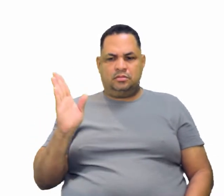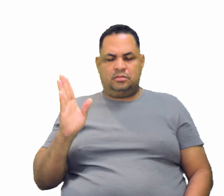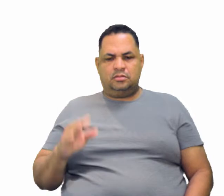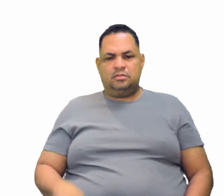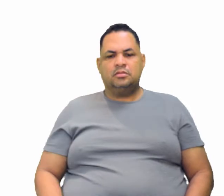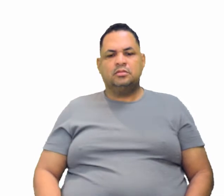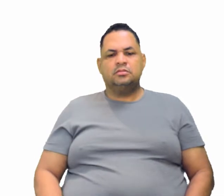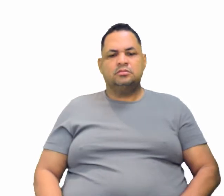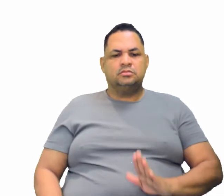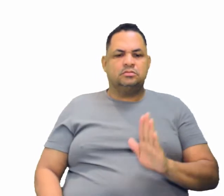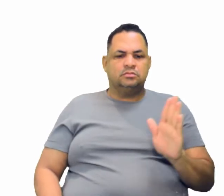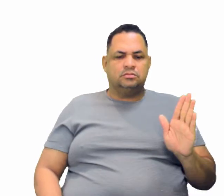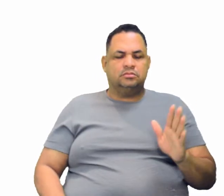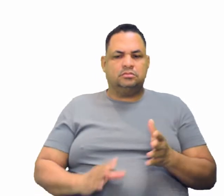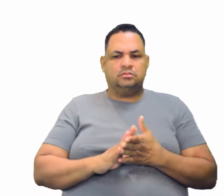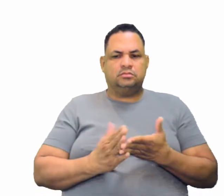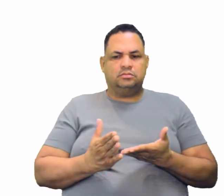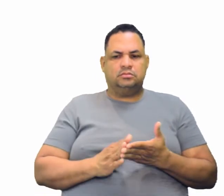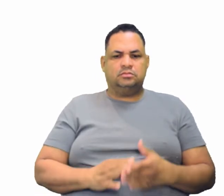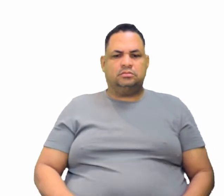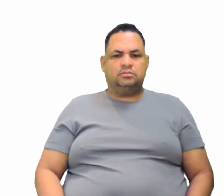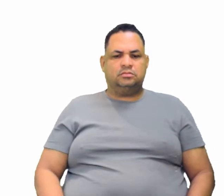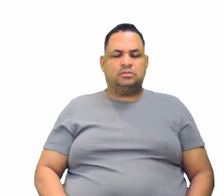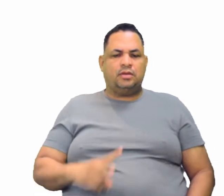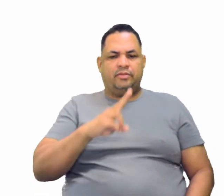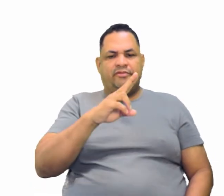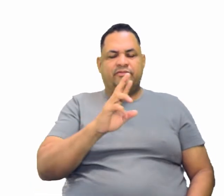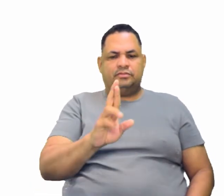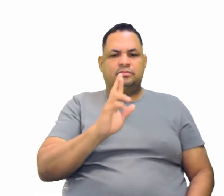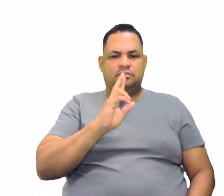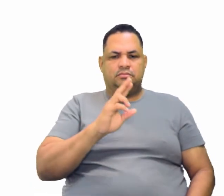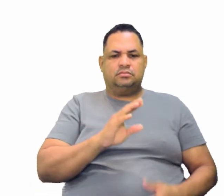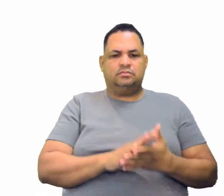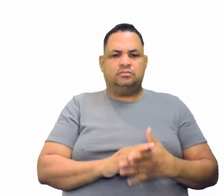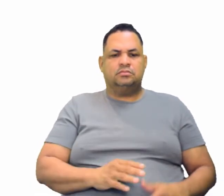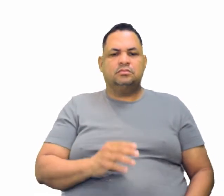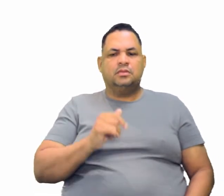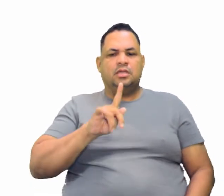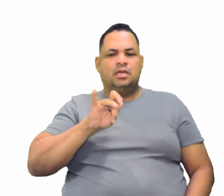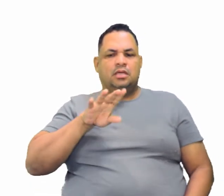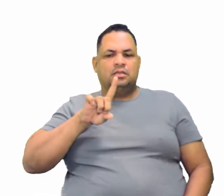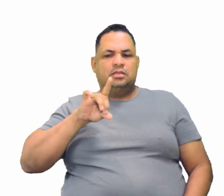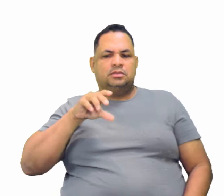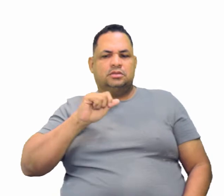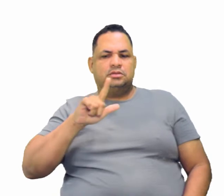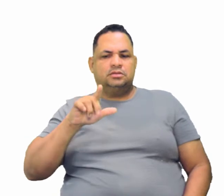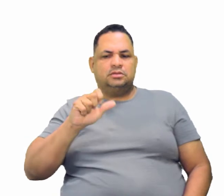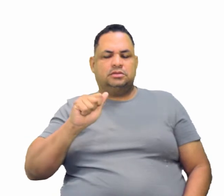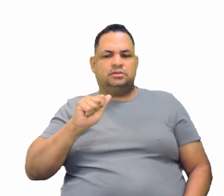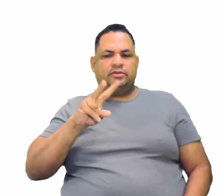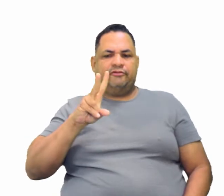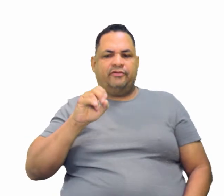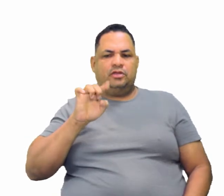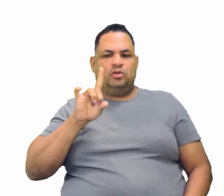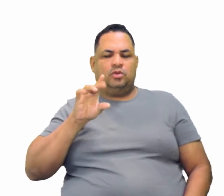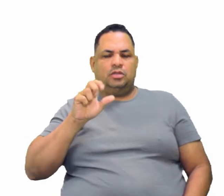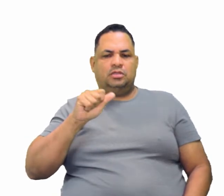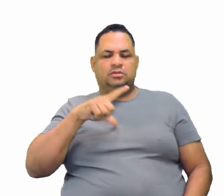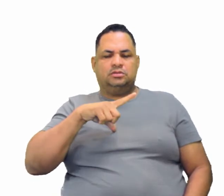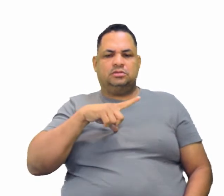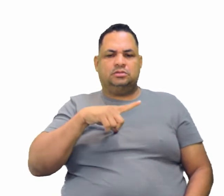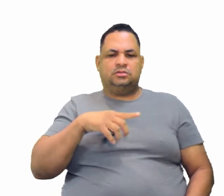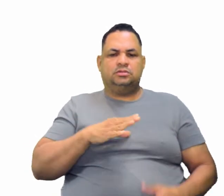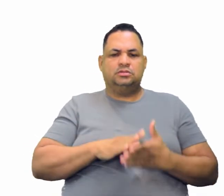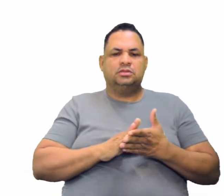sentido vai depender da direção e do sentido da força resultante, que são grandezas vetoriais, porque além de módulo tem direção